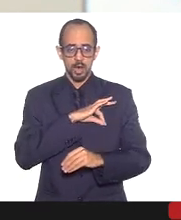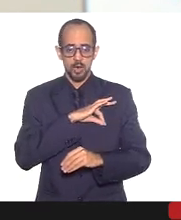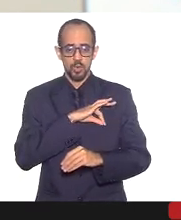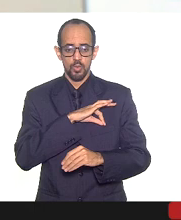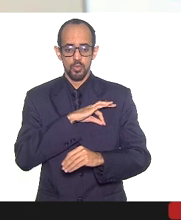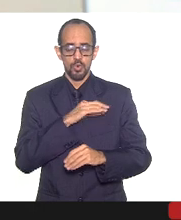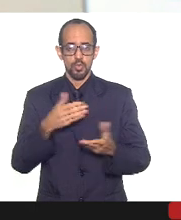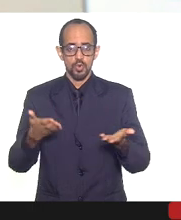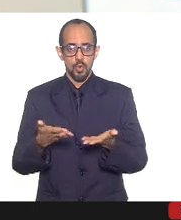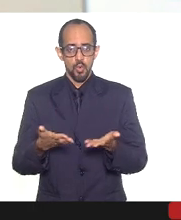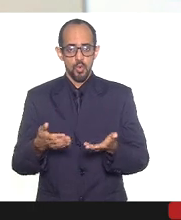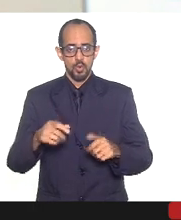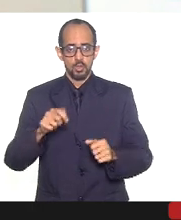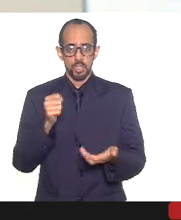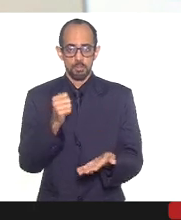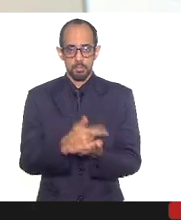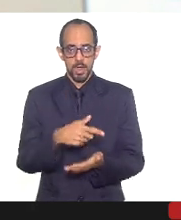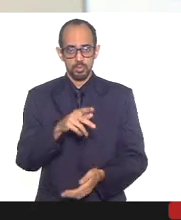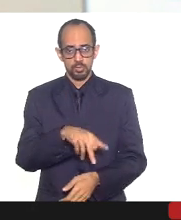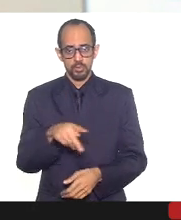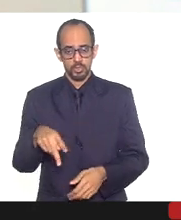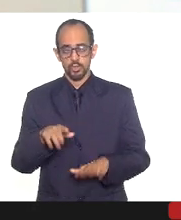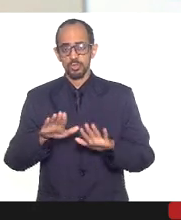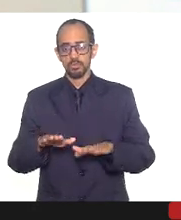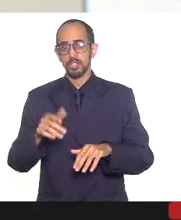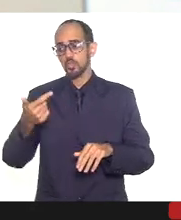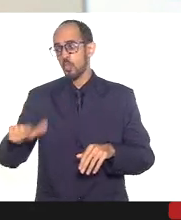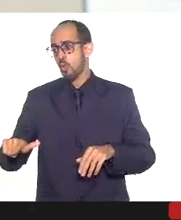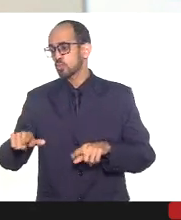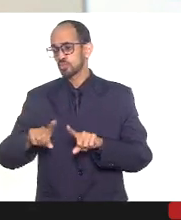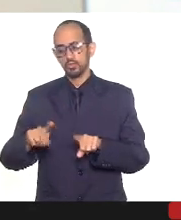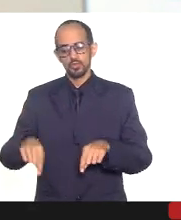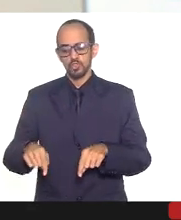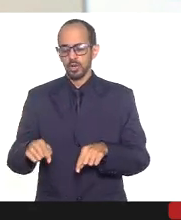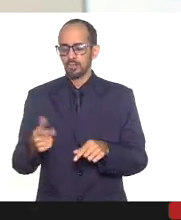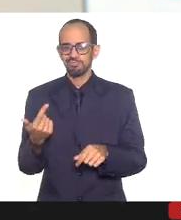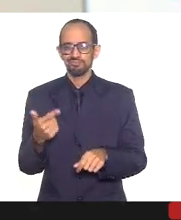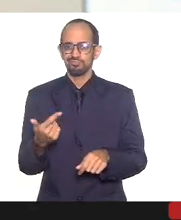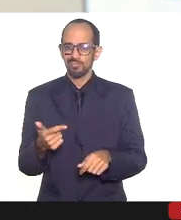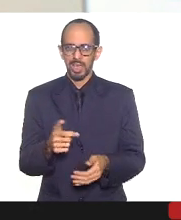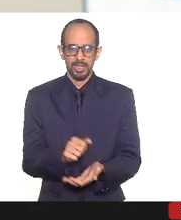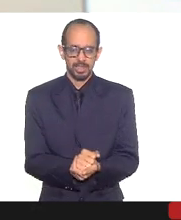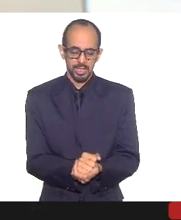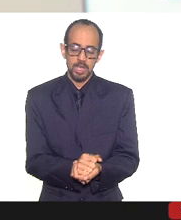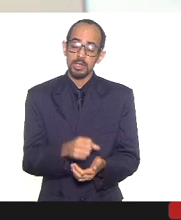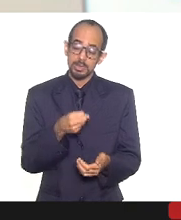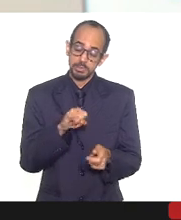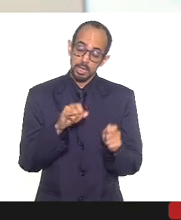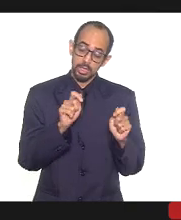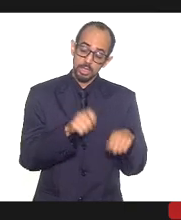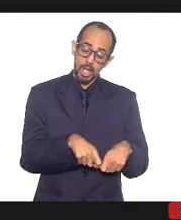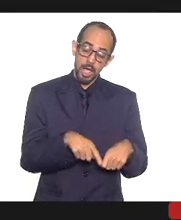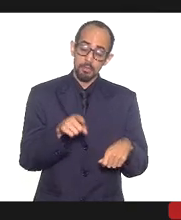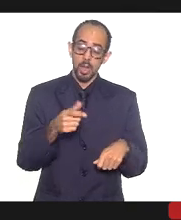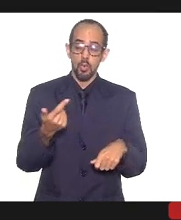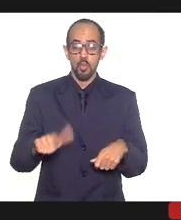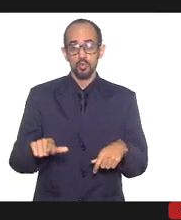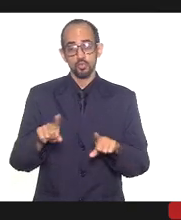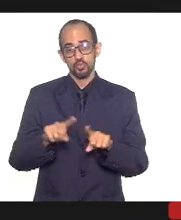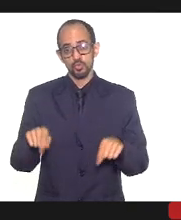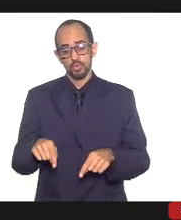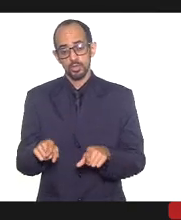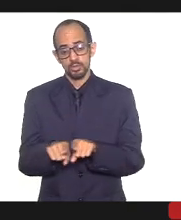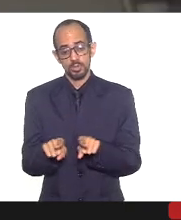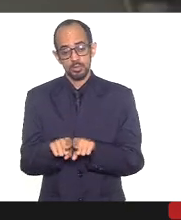somente aos professores, não é paga aos demais funcionários, se há a possibilidade de incorporar os outros funcionários, ou seja, um conjunto